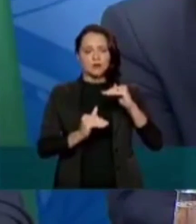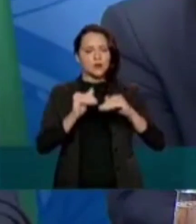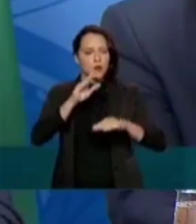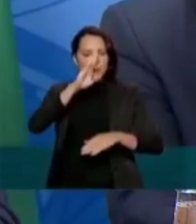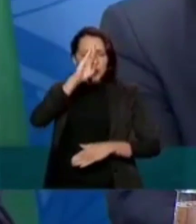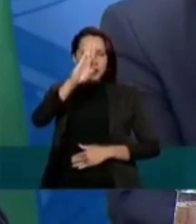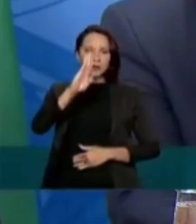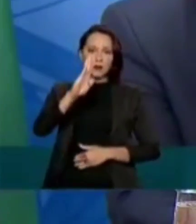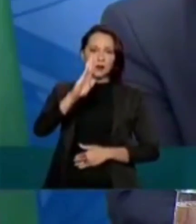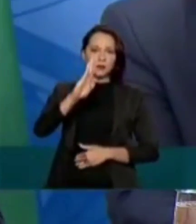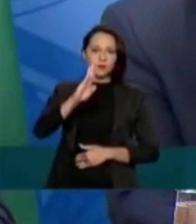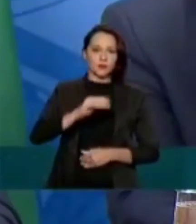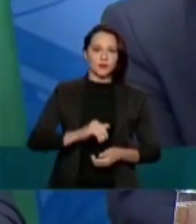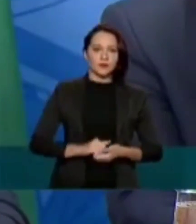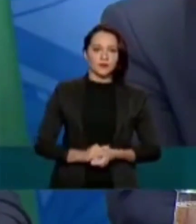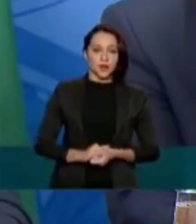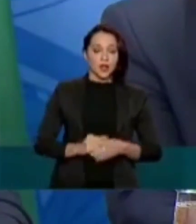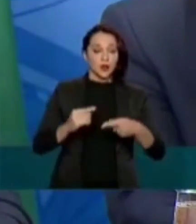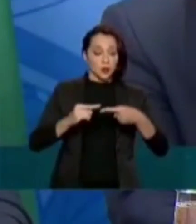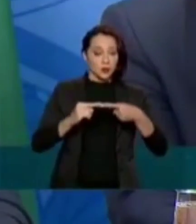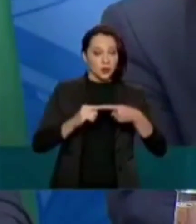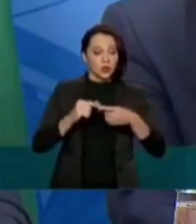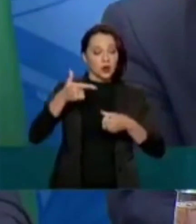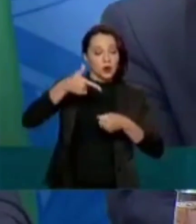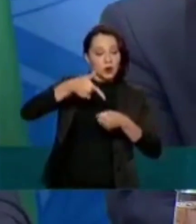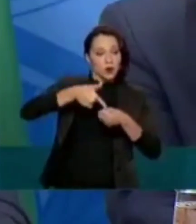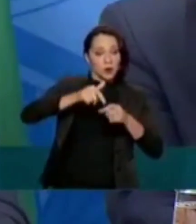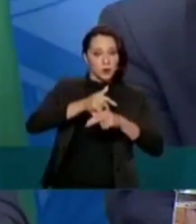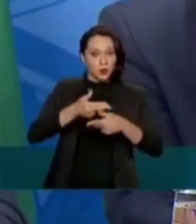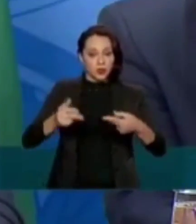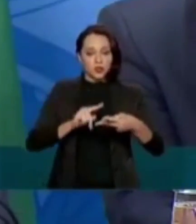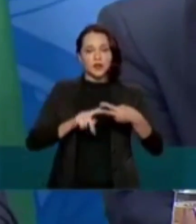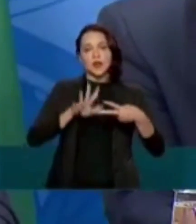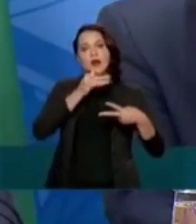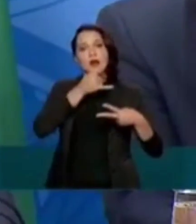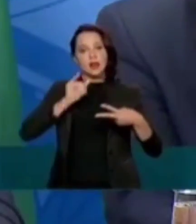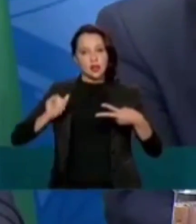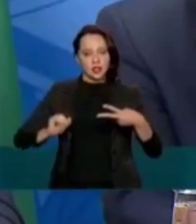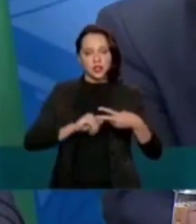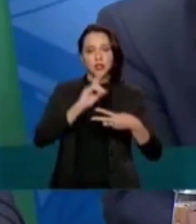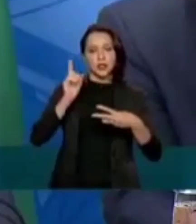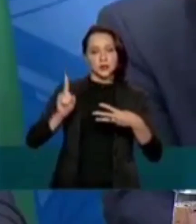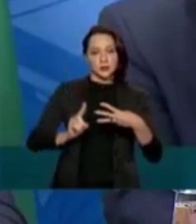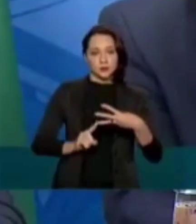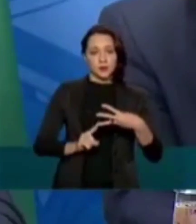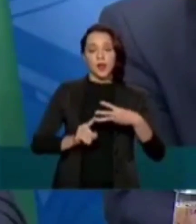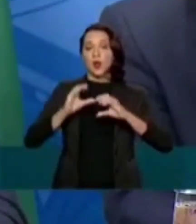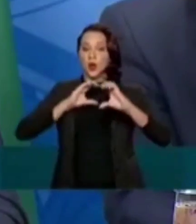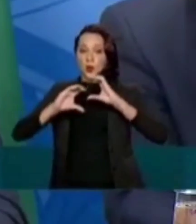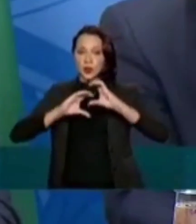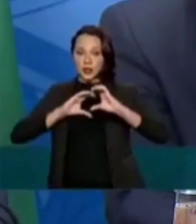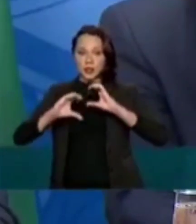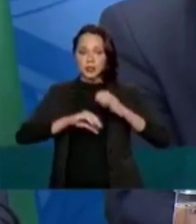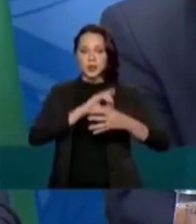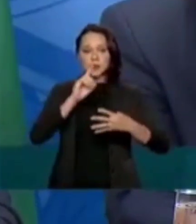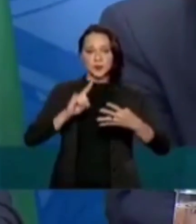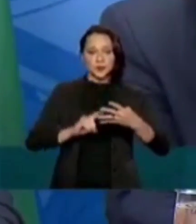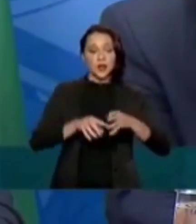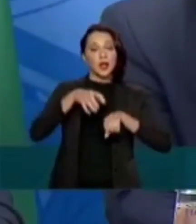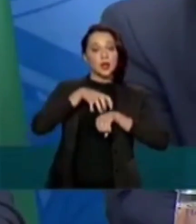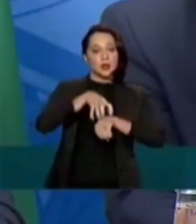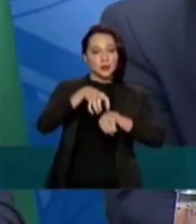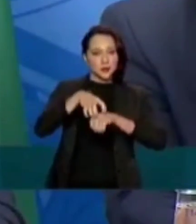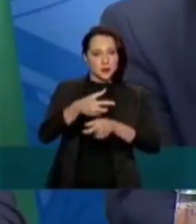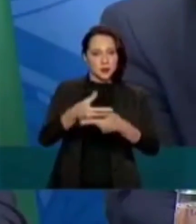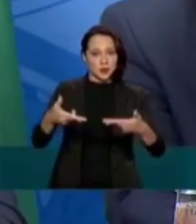essencialidade. Tem a ver com os combustíveis, energia elétrica, comunicações e